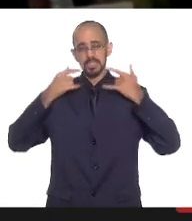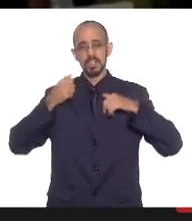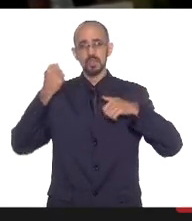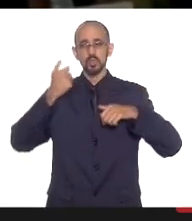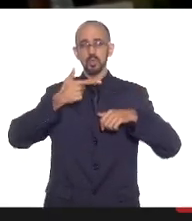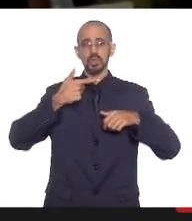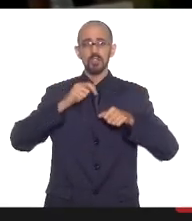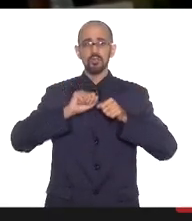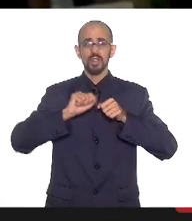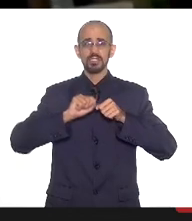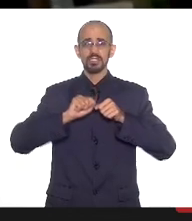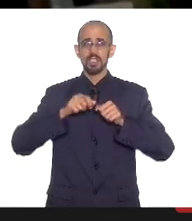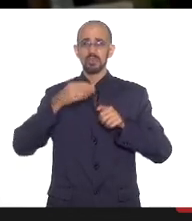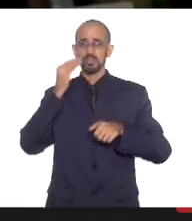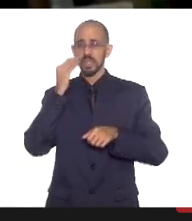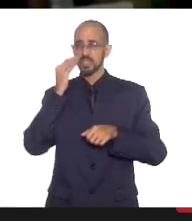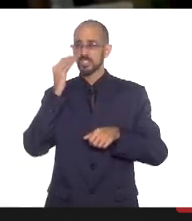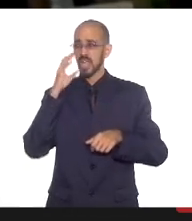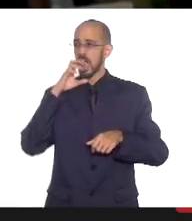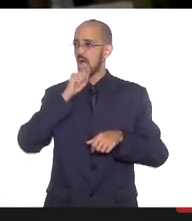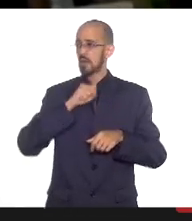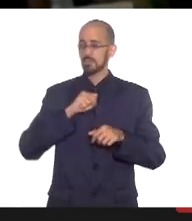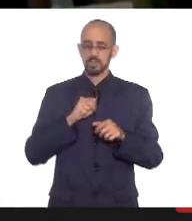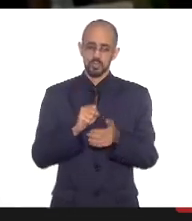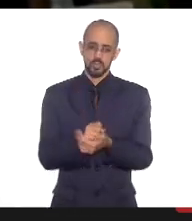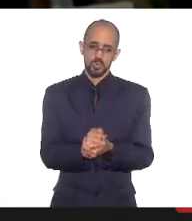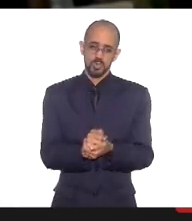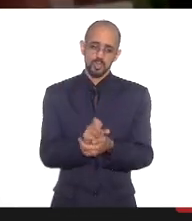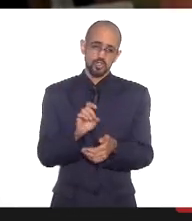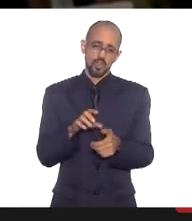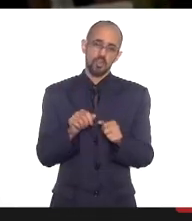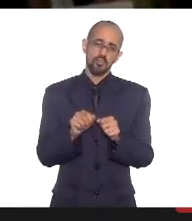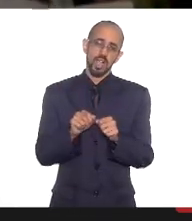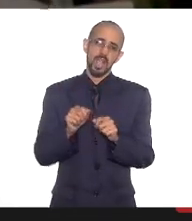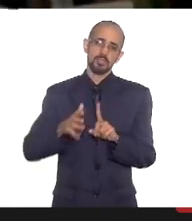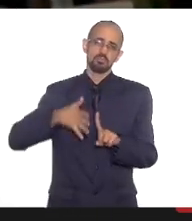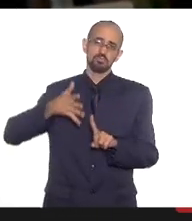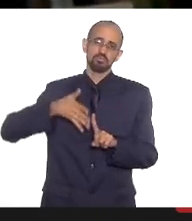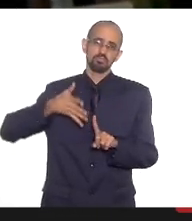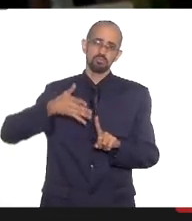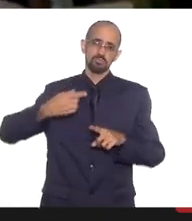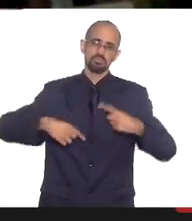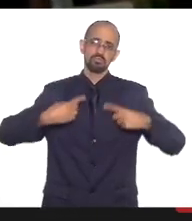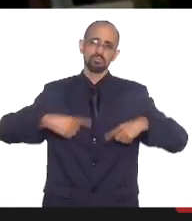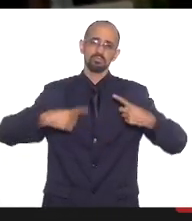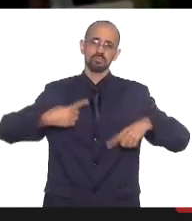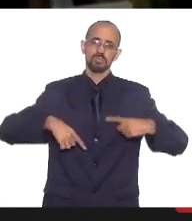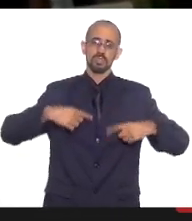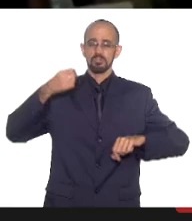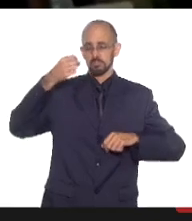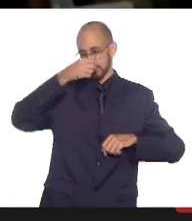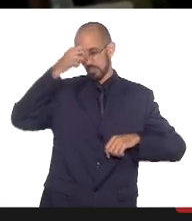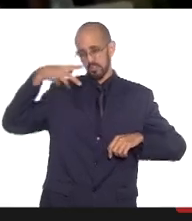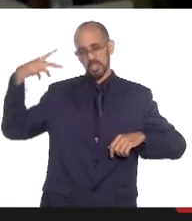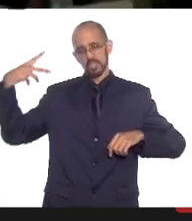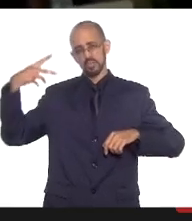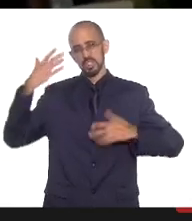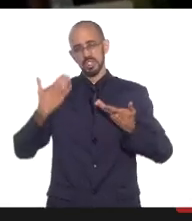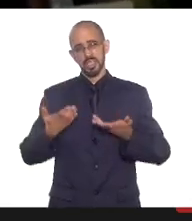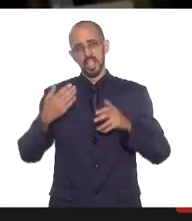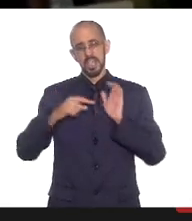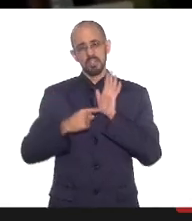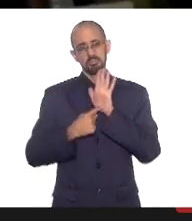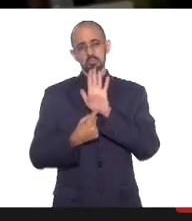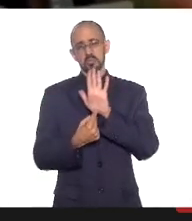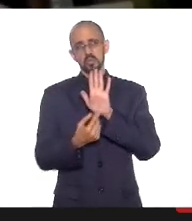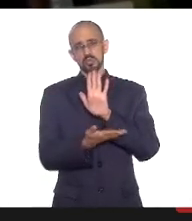rápido e não leva a lugar nenhum só leva para um palanque político não é para mostrar os prefeitos que estão querendo aparecer na